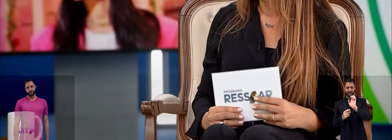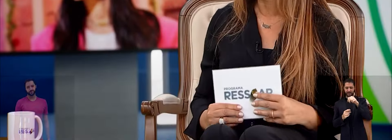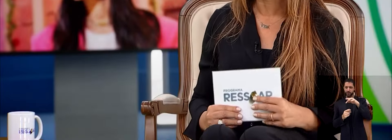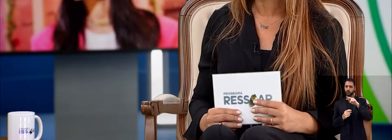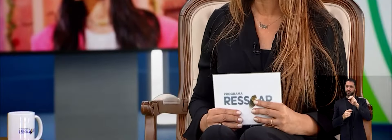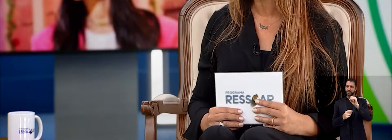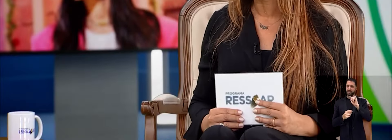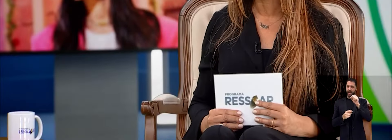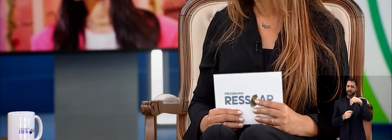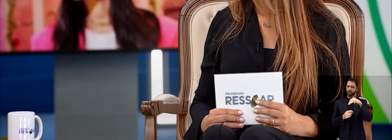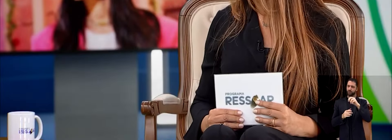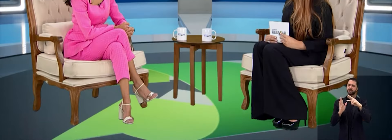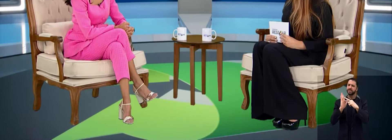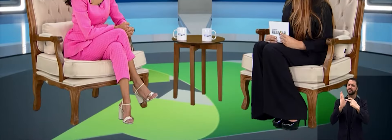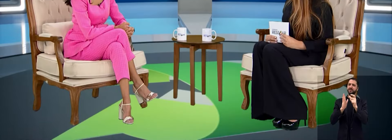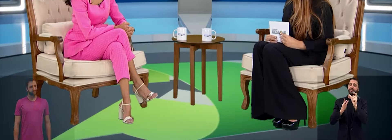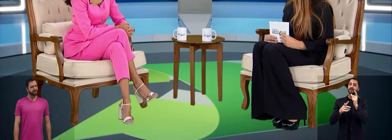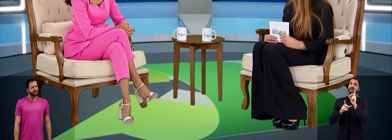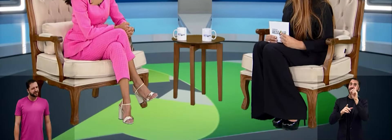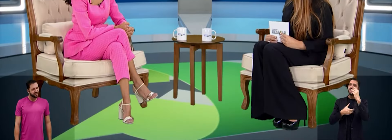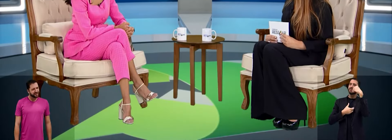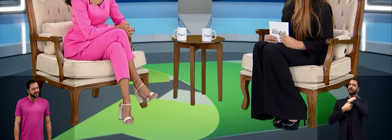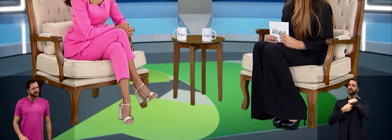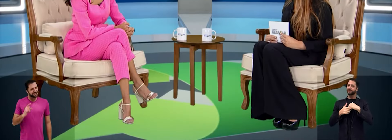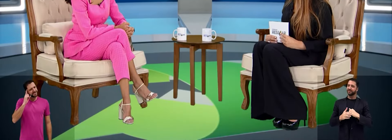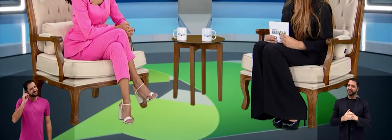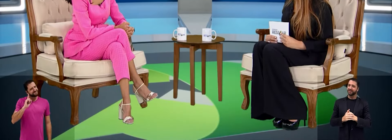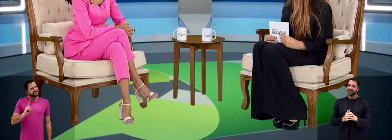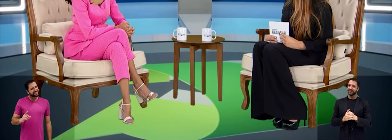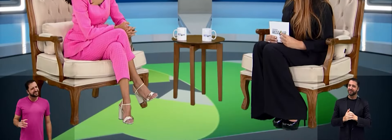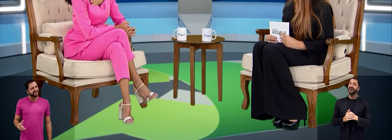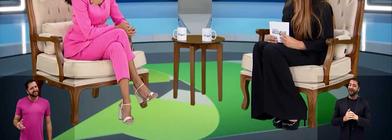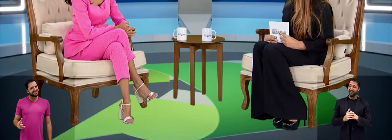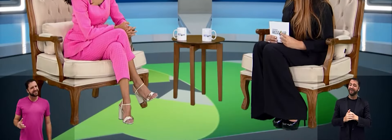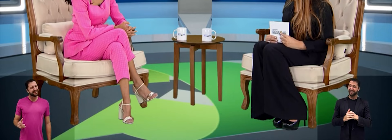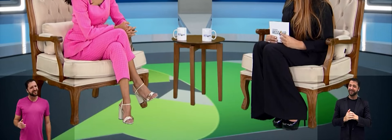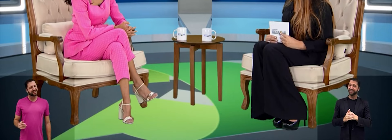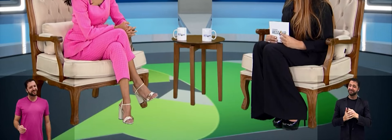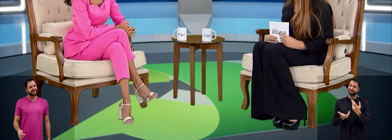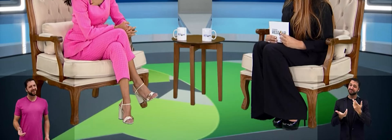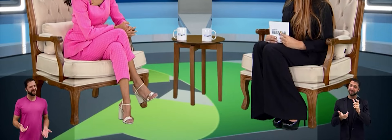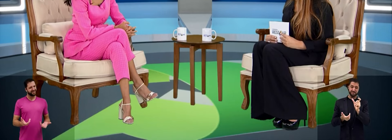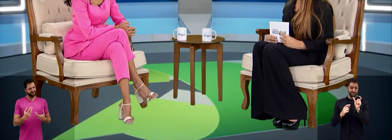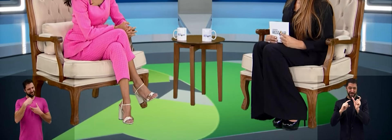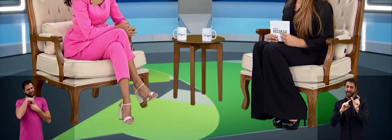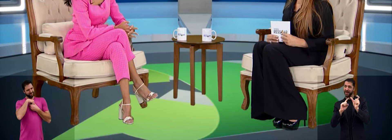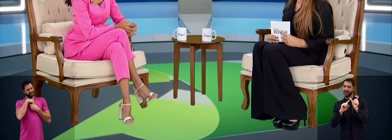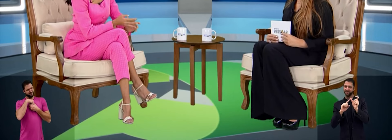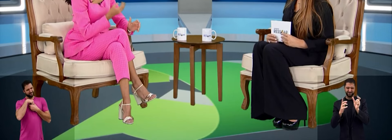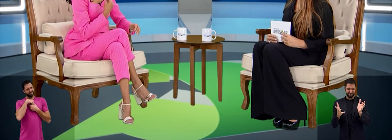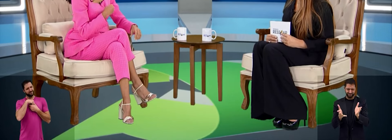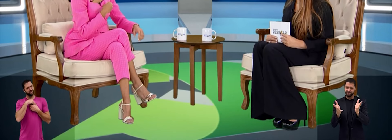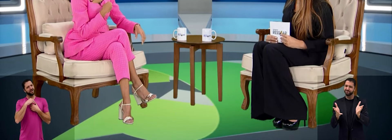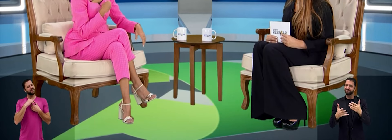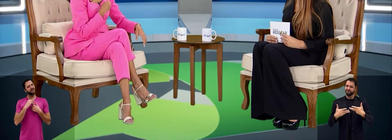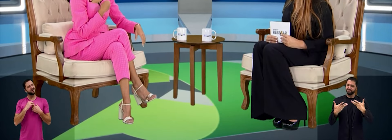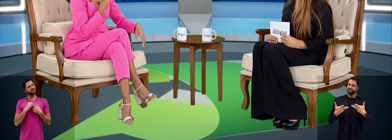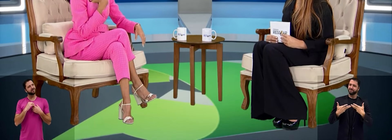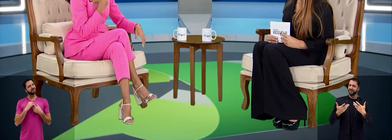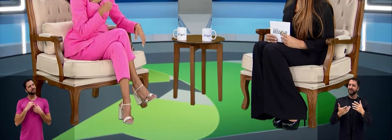sabia que a palavra entusiasmo significa ter Deus em você? Eu não sabia. Por isso que a palavra entusiasmo